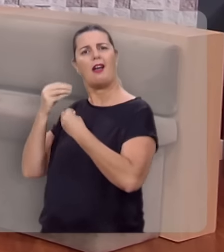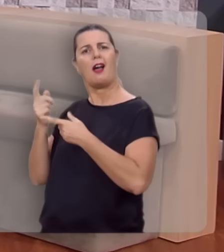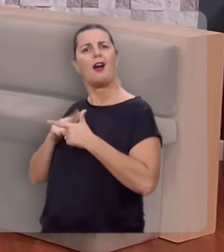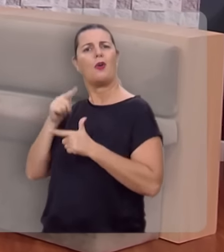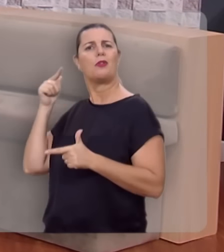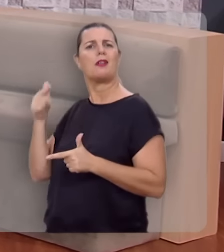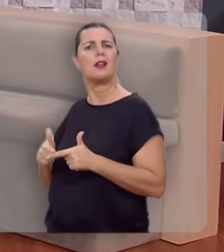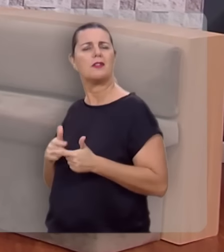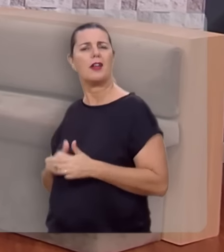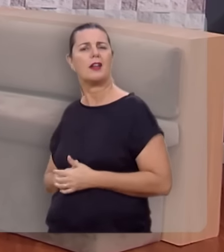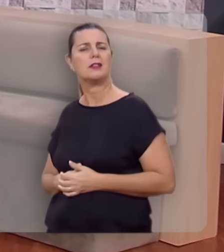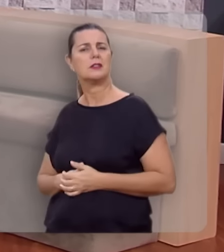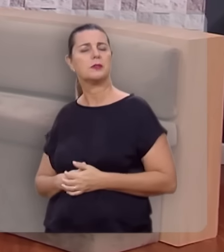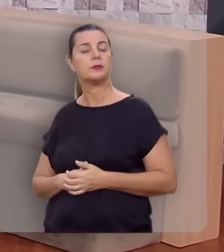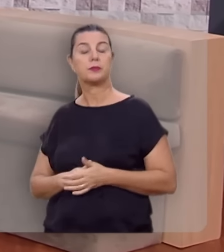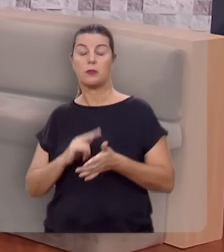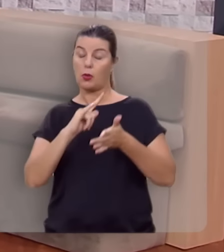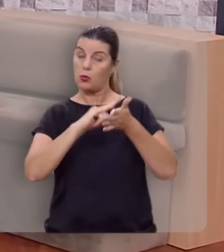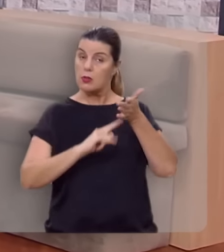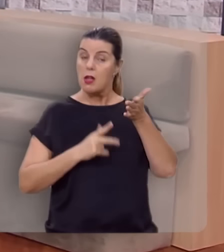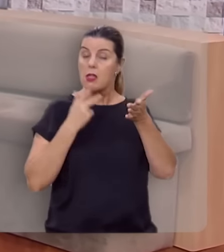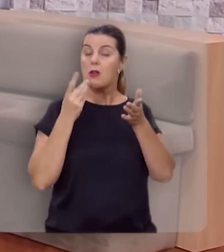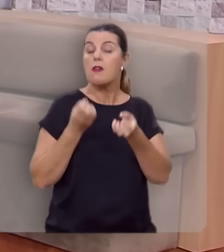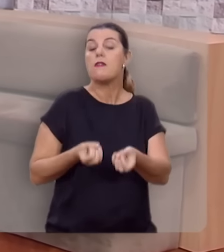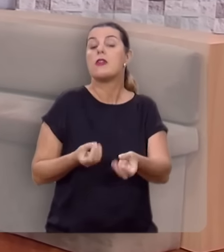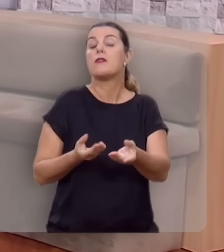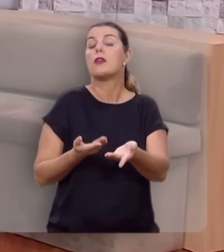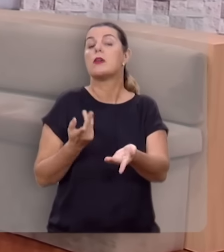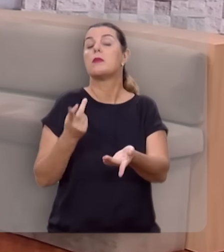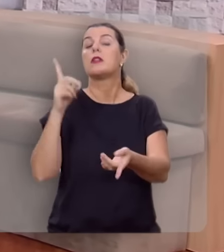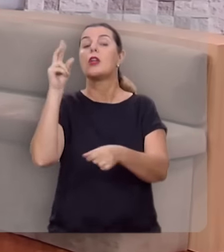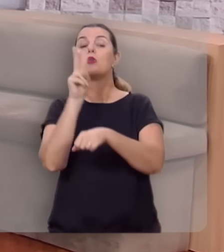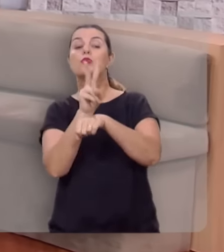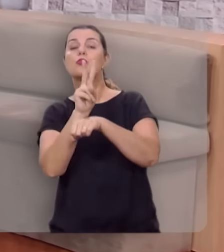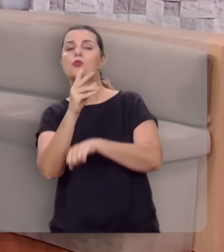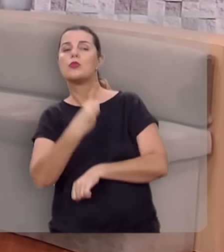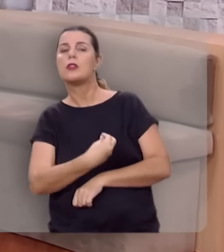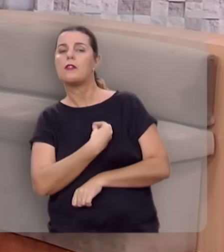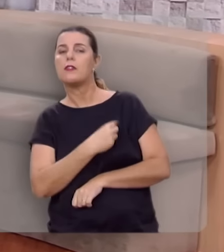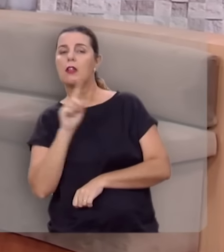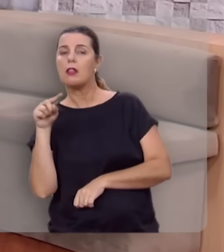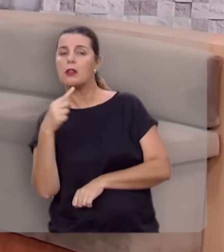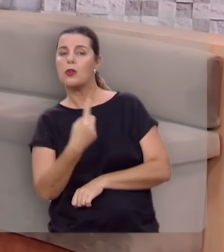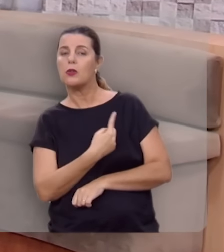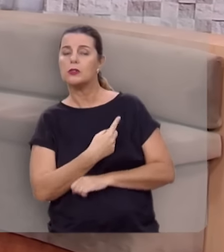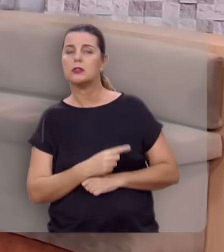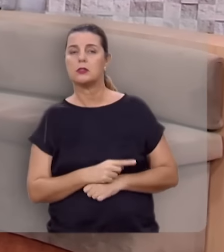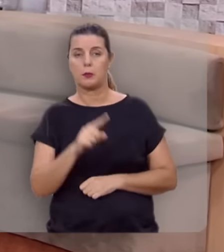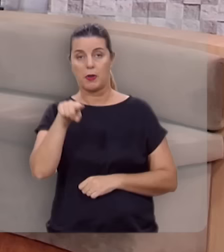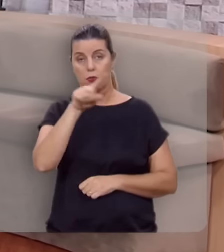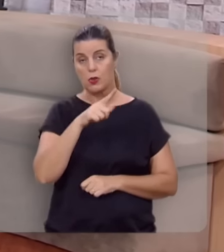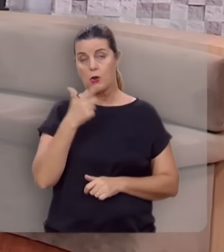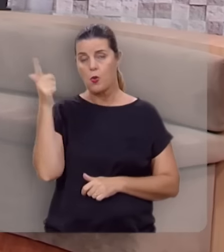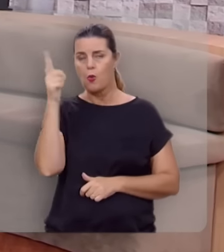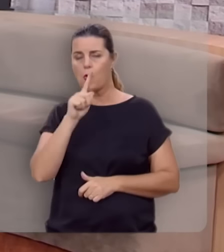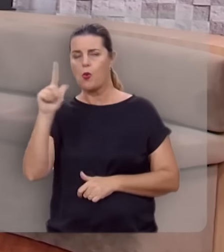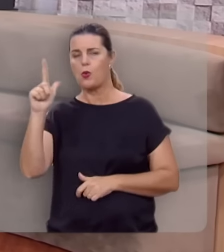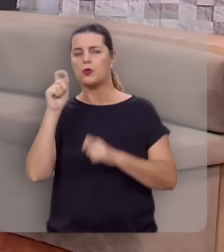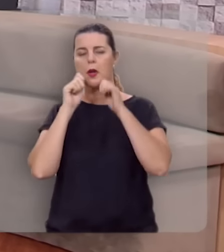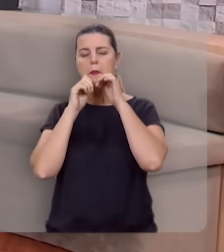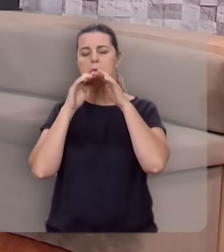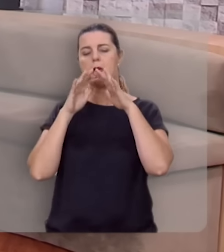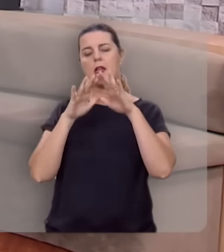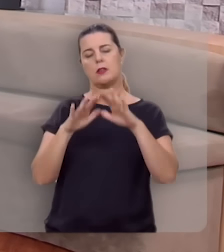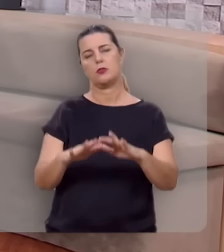Deus. O texto está nos informando que Deus preserva a sua vida, para você continuar sendo